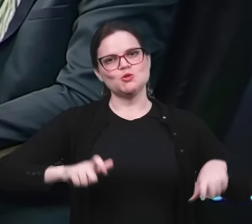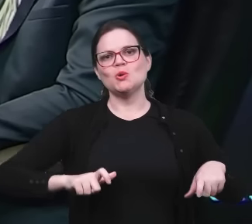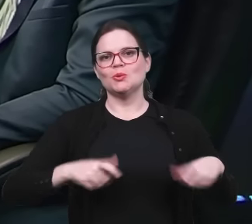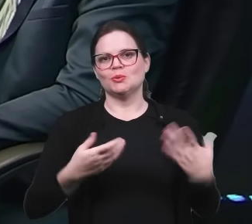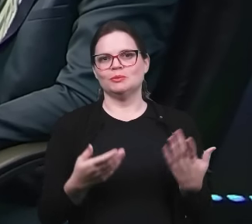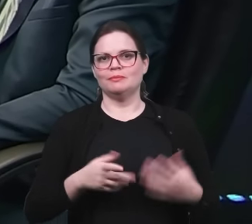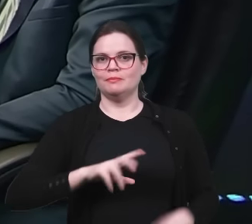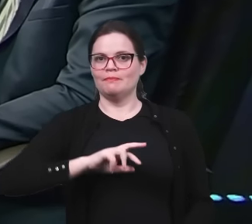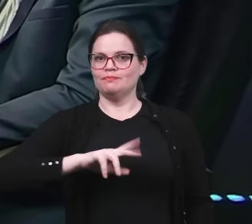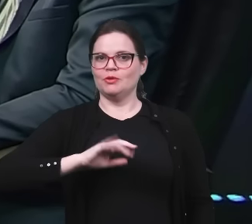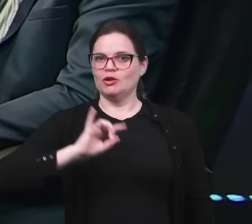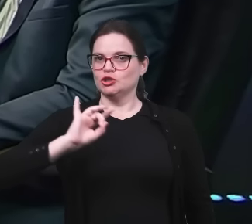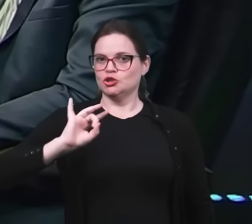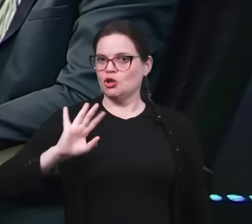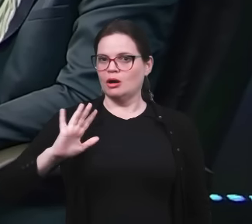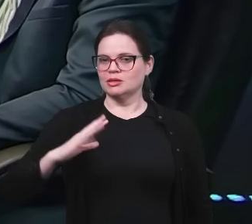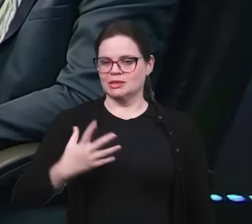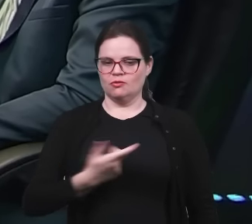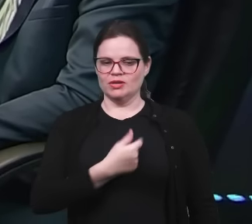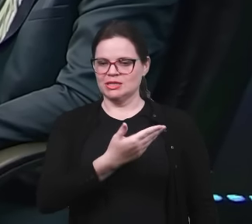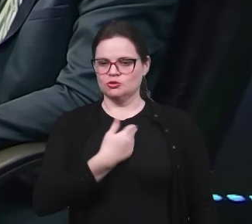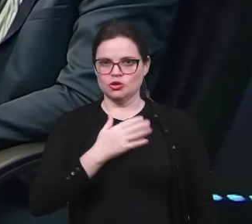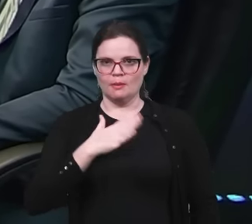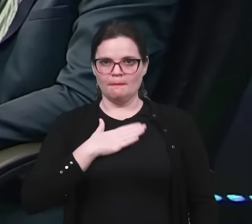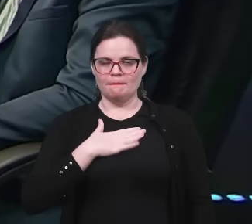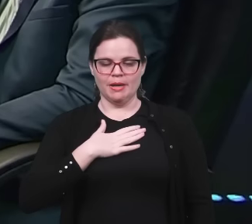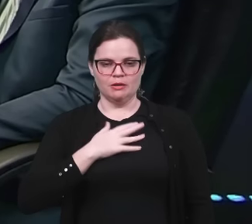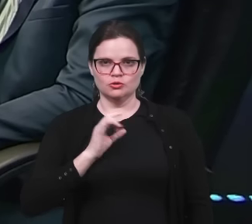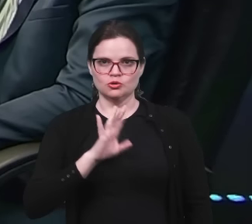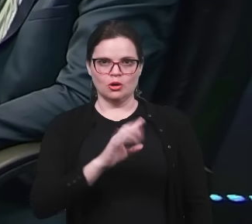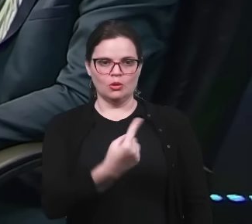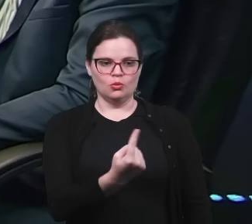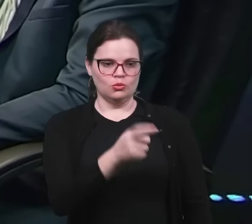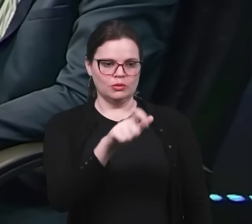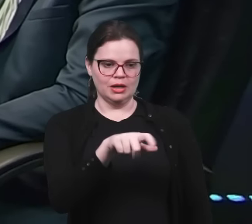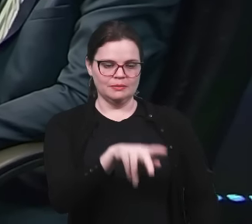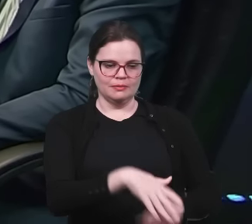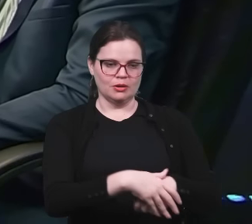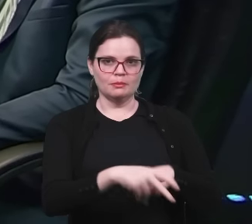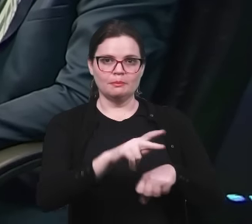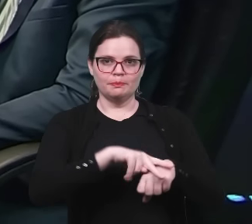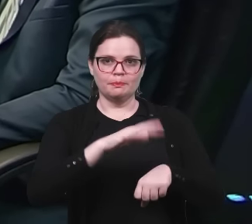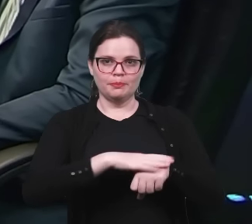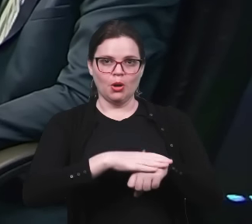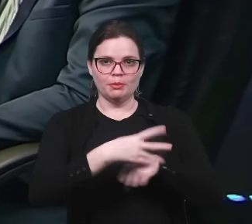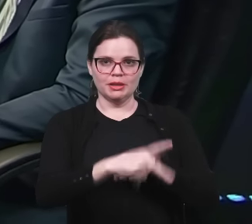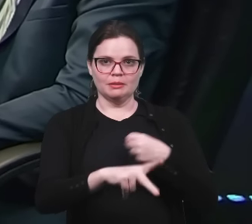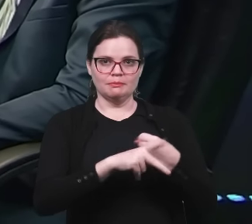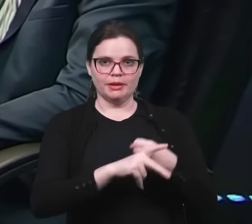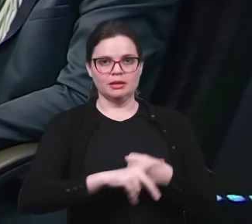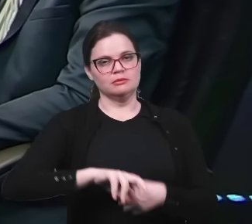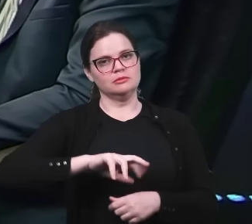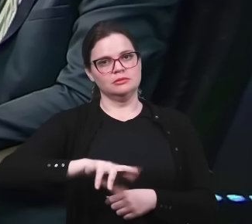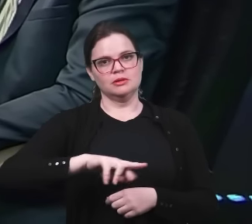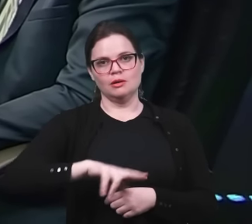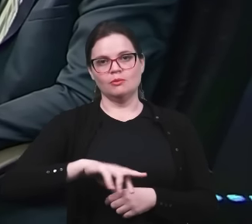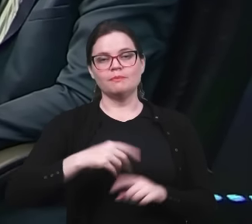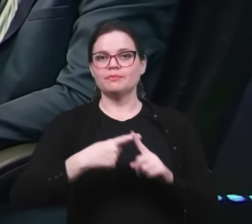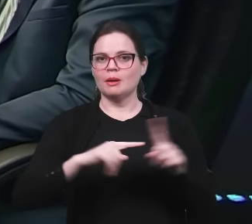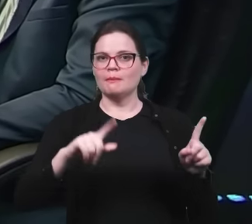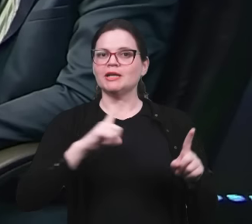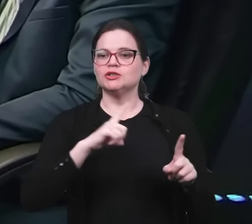ser salvo. Ó, vem para cá, vou encher seu barco de peixe e você vai para o céu. Não é exatamente assim, né? Então tinha